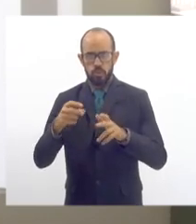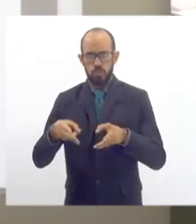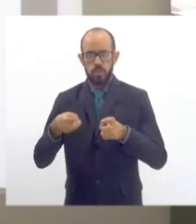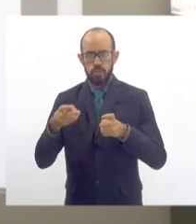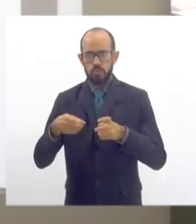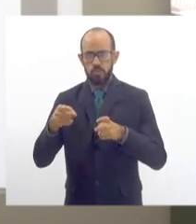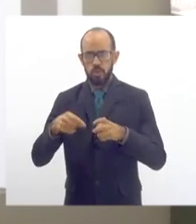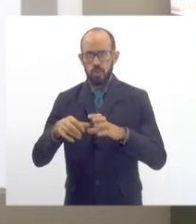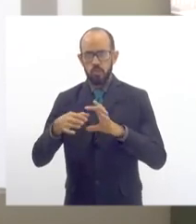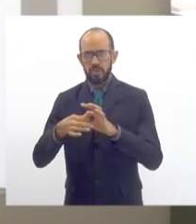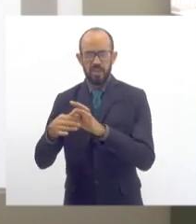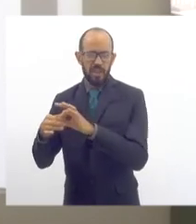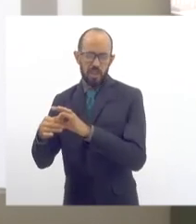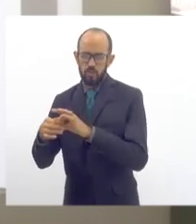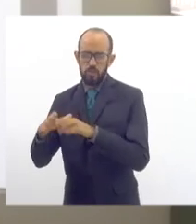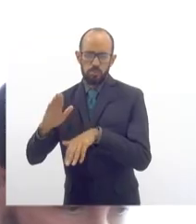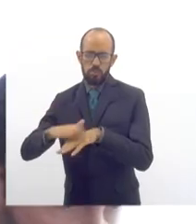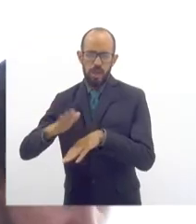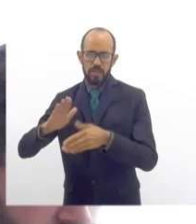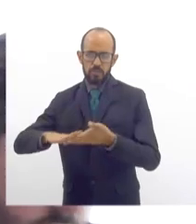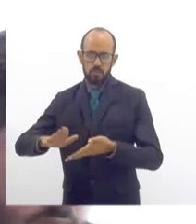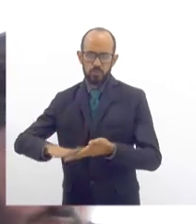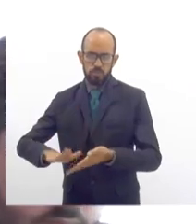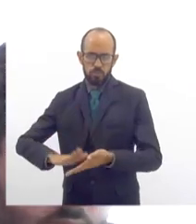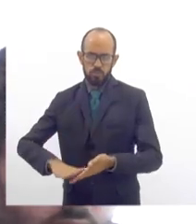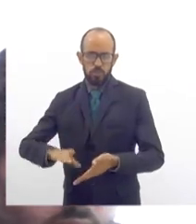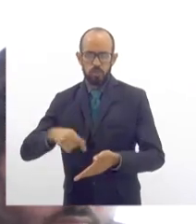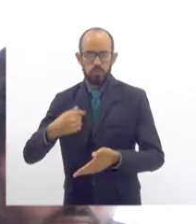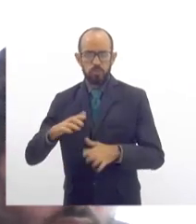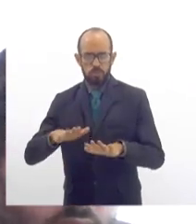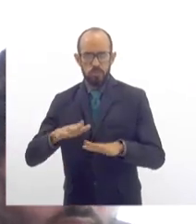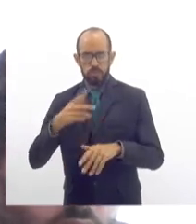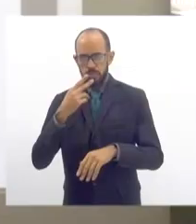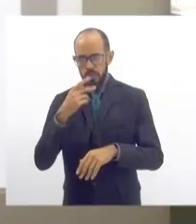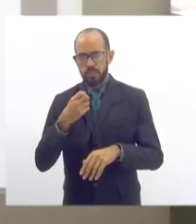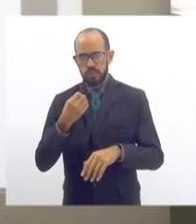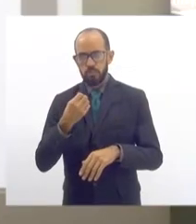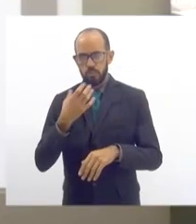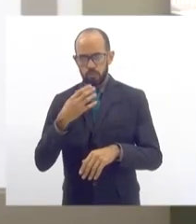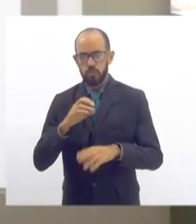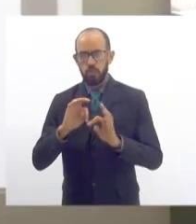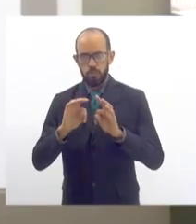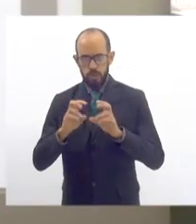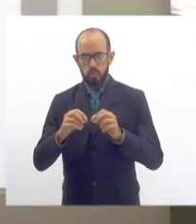cenário mais custoso e, mesmo assim, pareceu bem benéfico para toda a categoria.